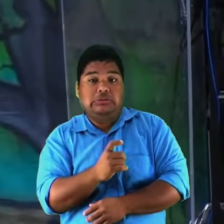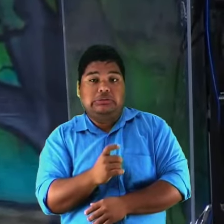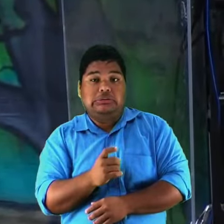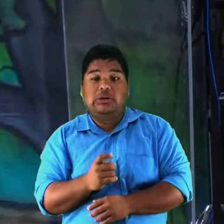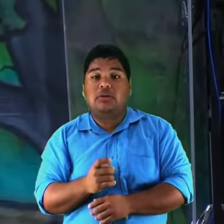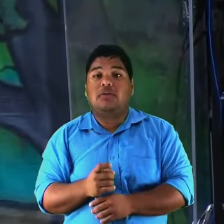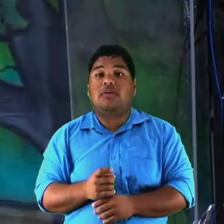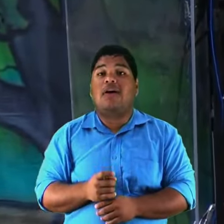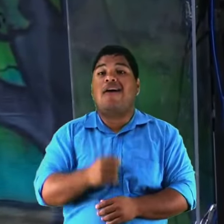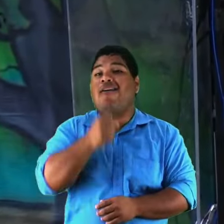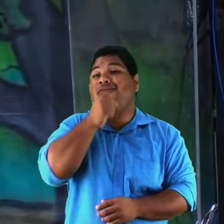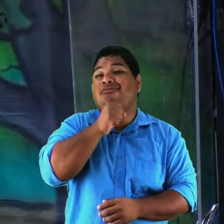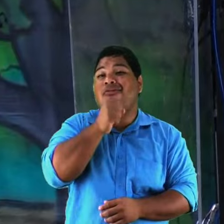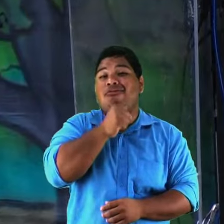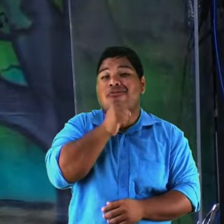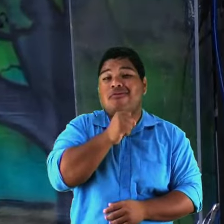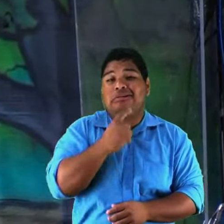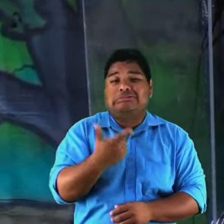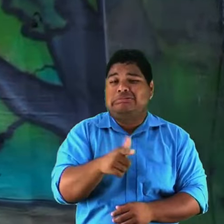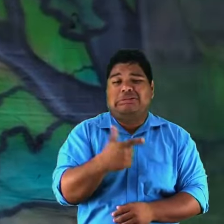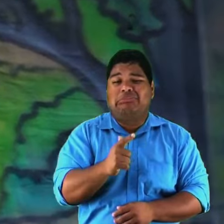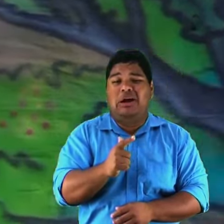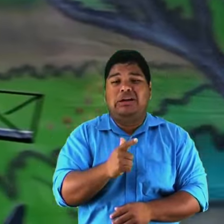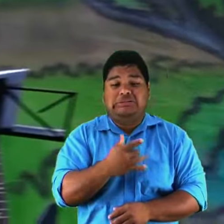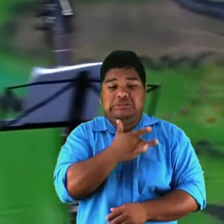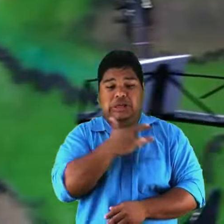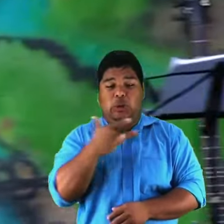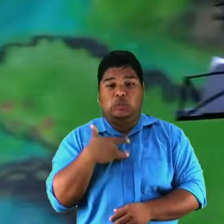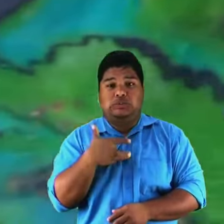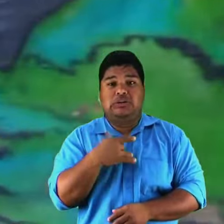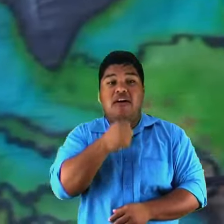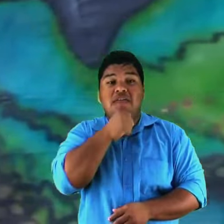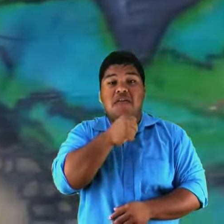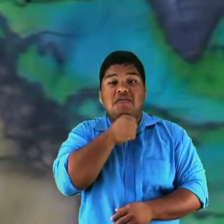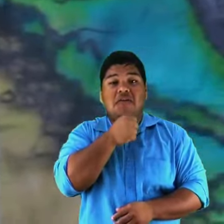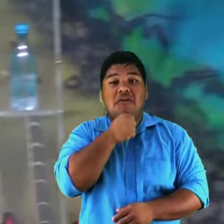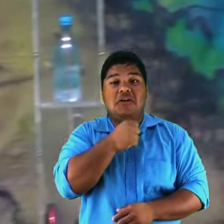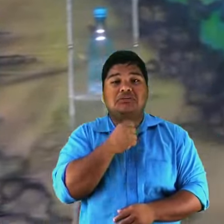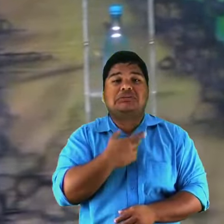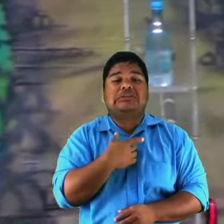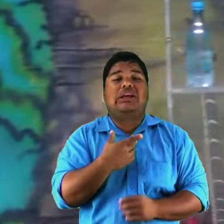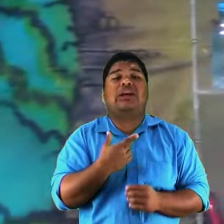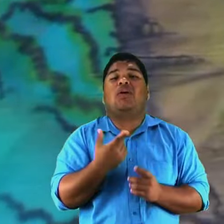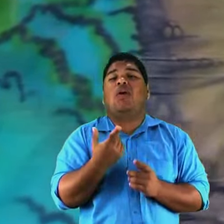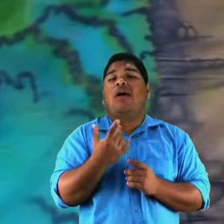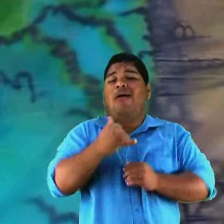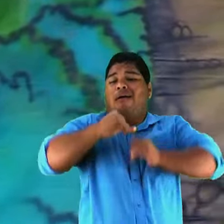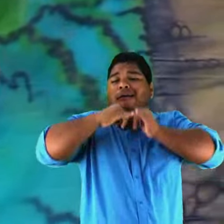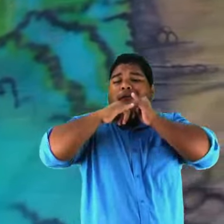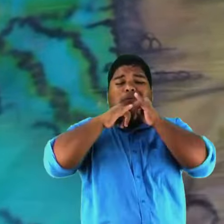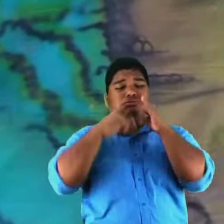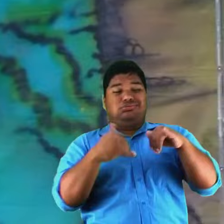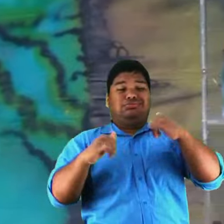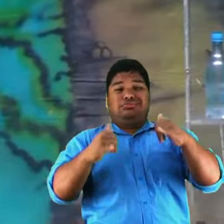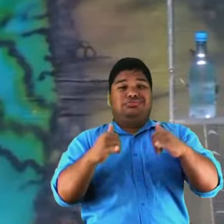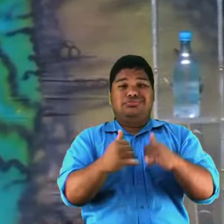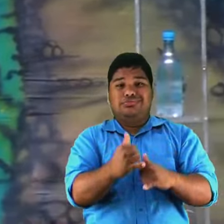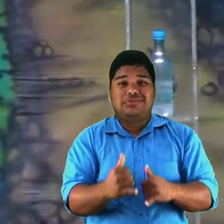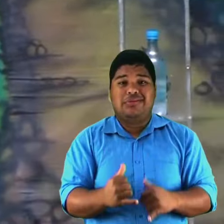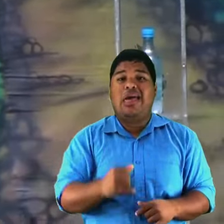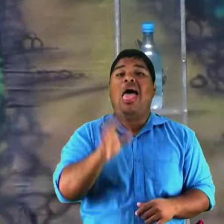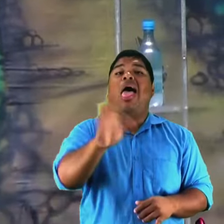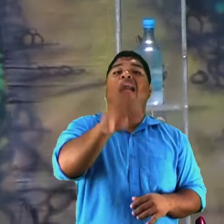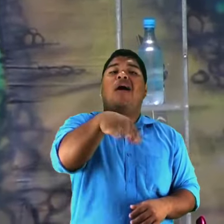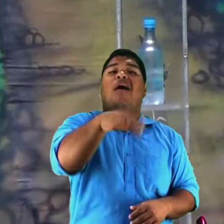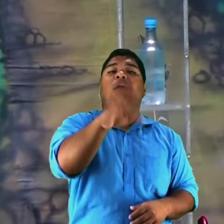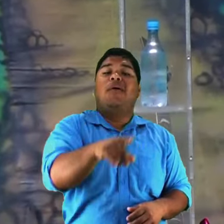A vovó não tem mais saúde. A vovó não tem mais aquela mesma energia que chegou a você,